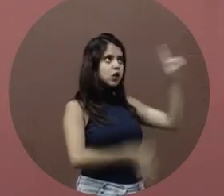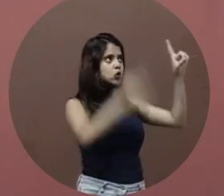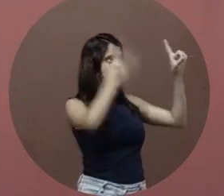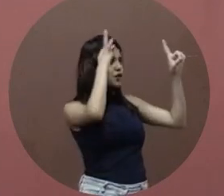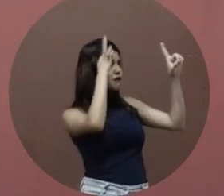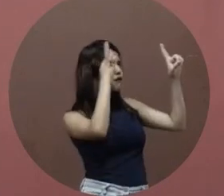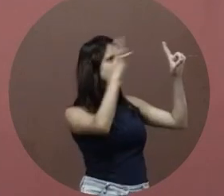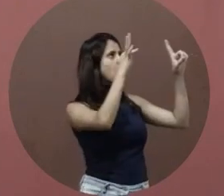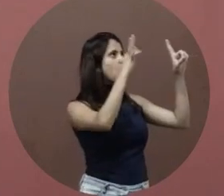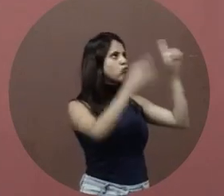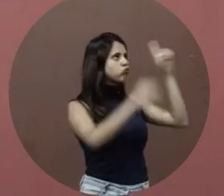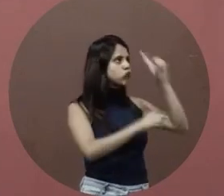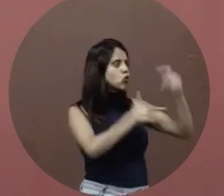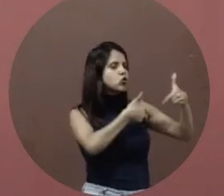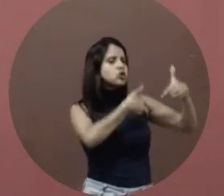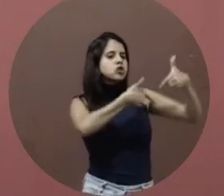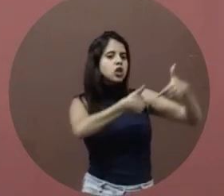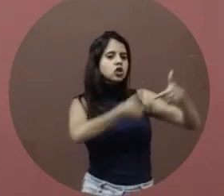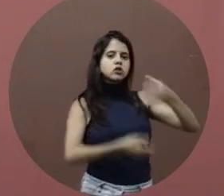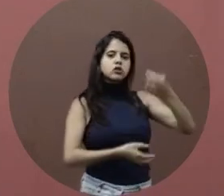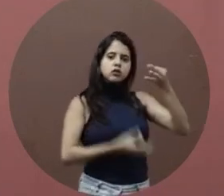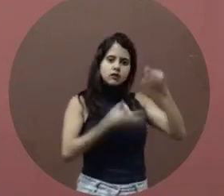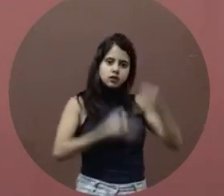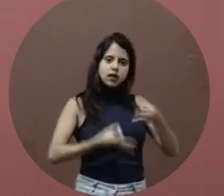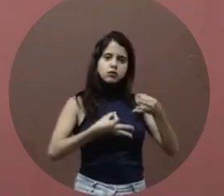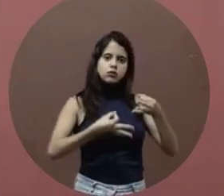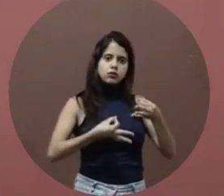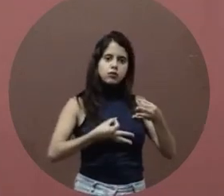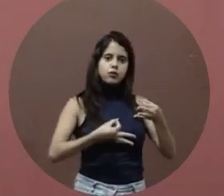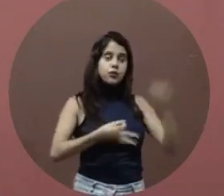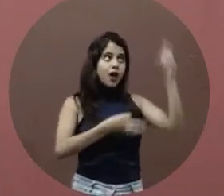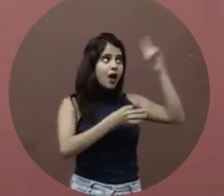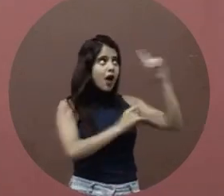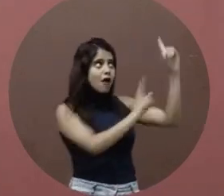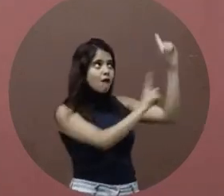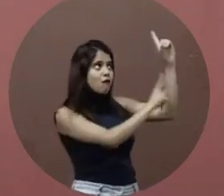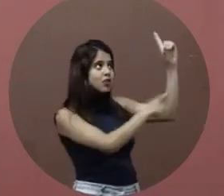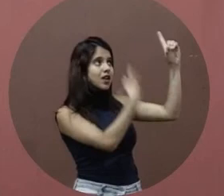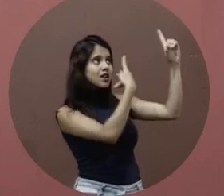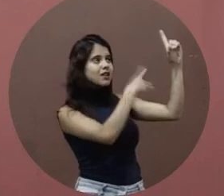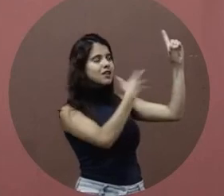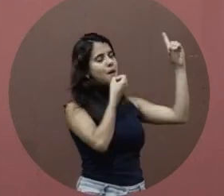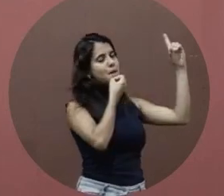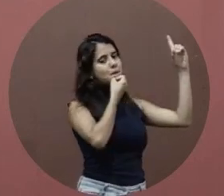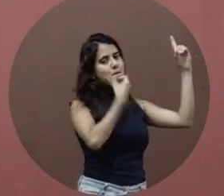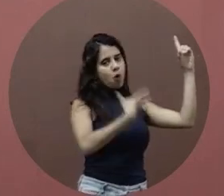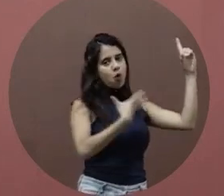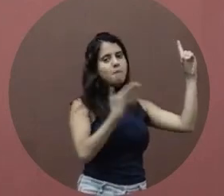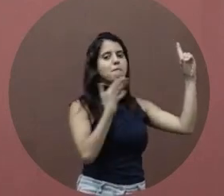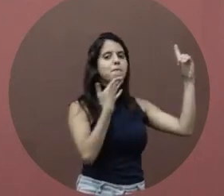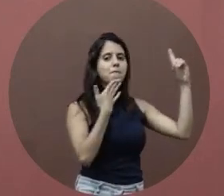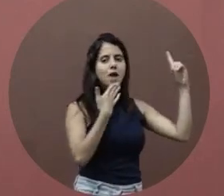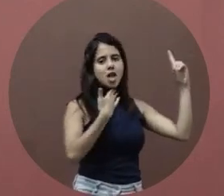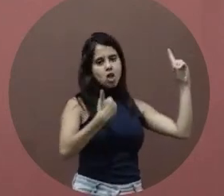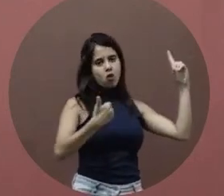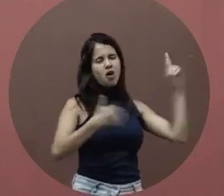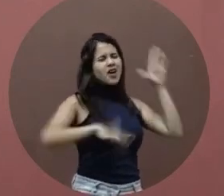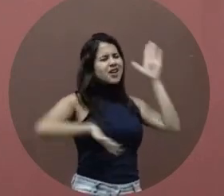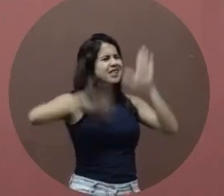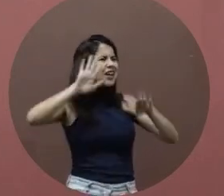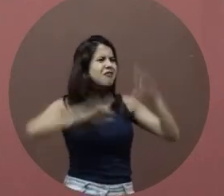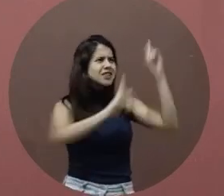faz o que Ele diz, de que a vontade dEle é a melhor para você, mesmo que seja